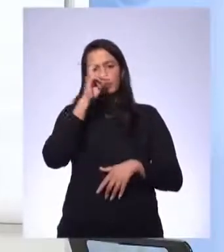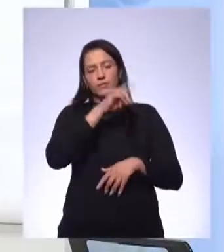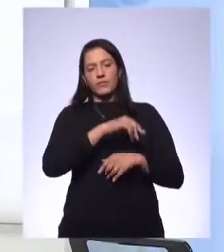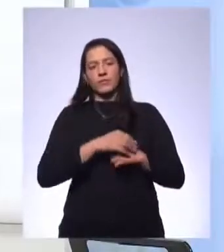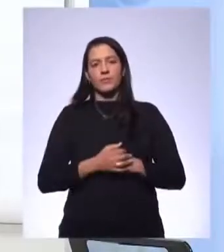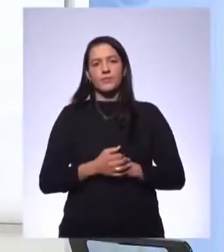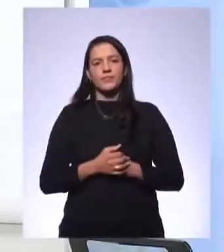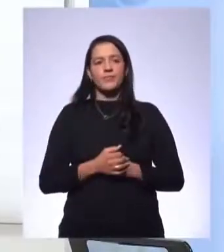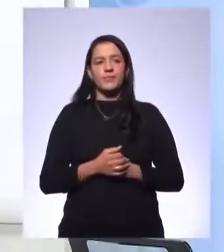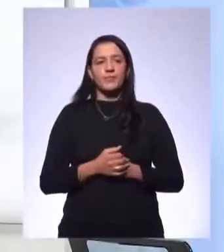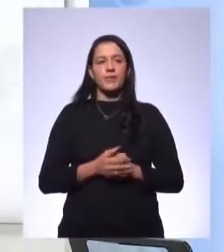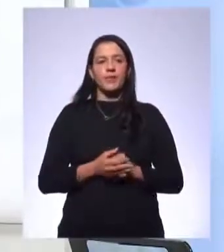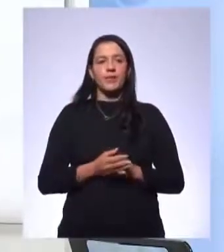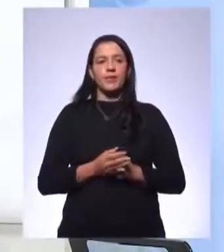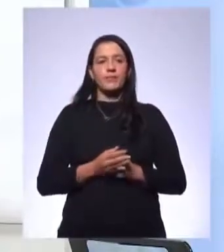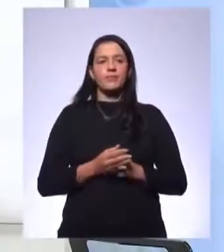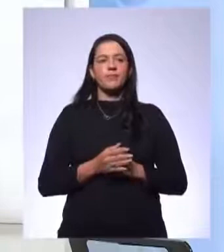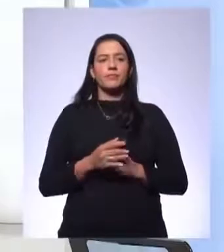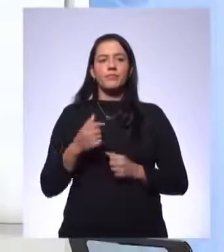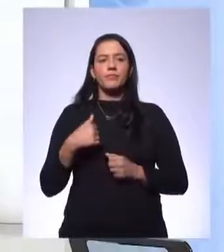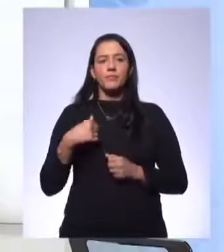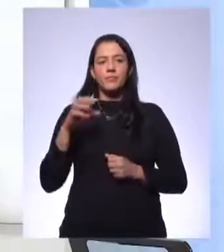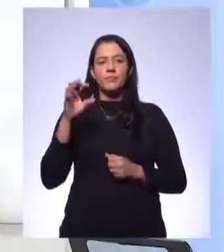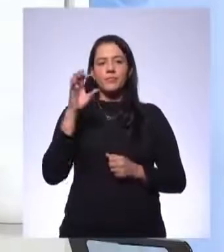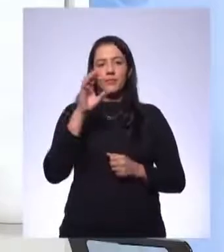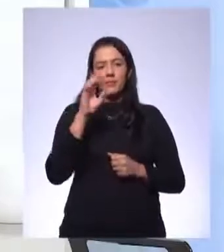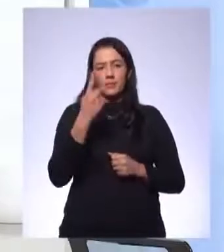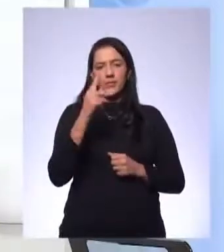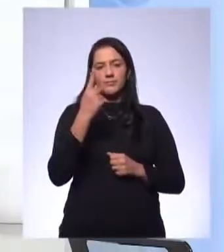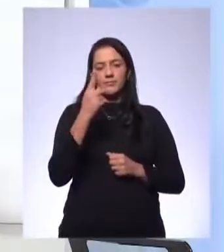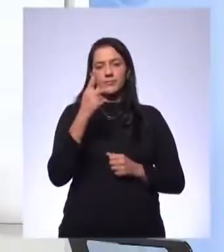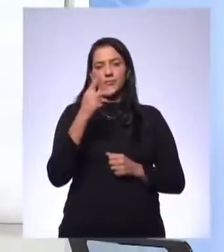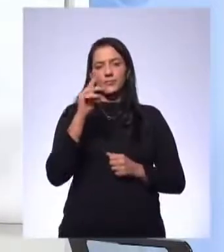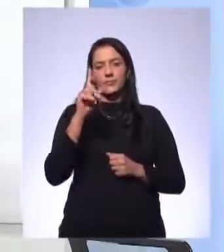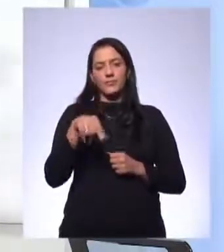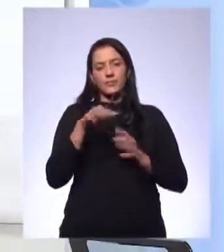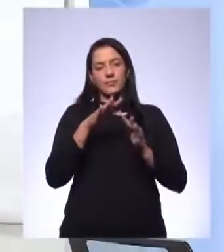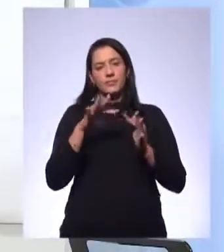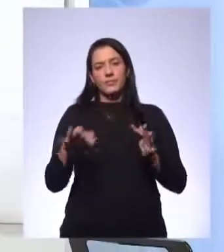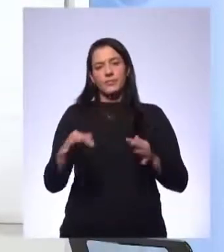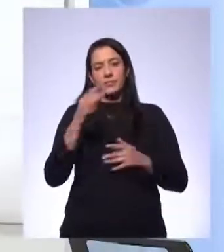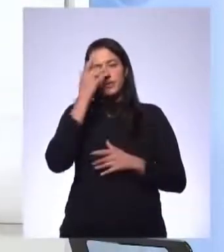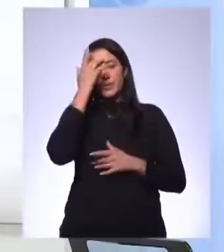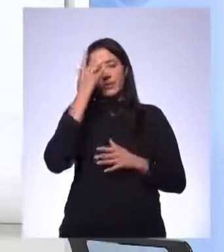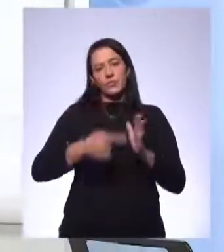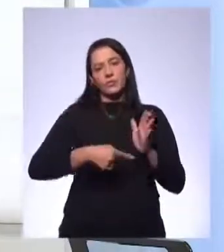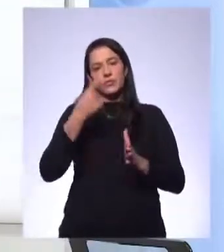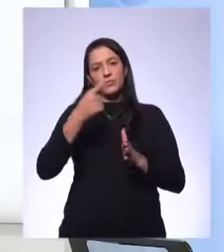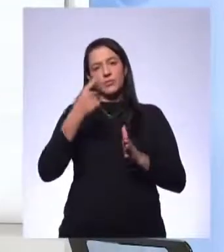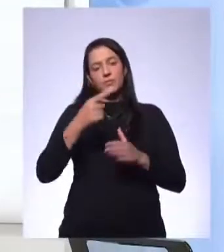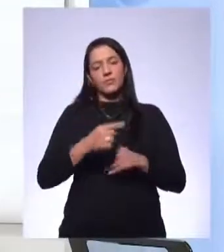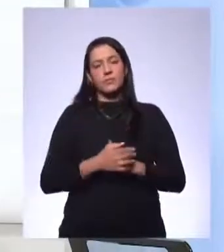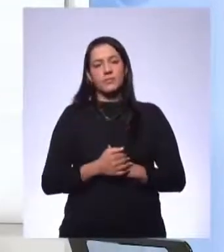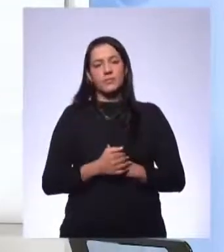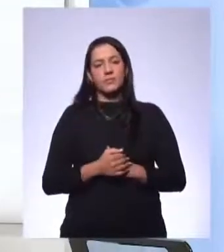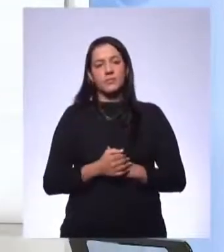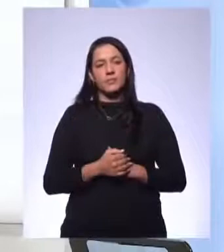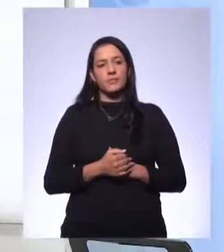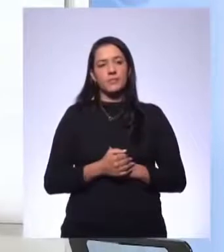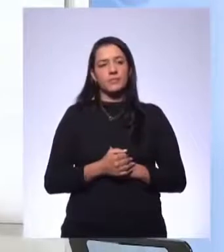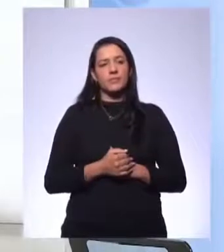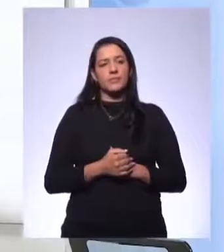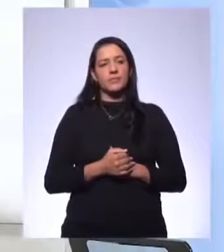complicado, mas nem tanto. Mas esse elemento aqui provavelmente foi um dos primeiros. E as